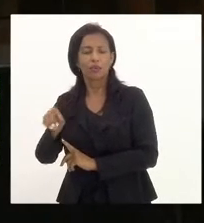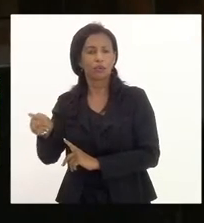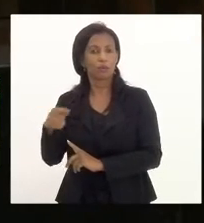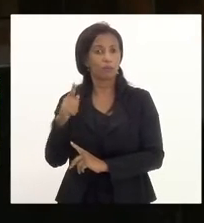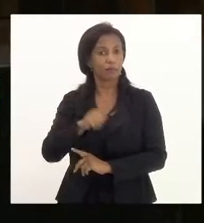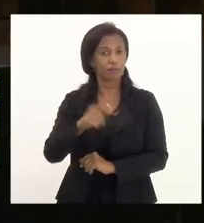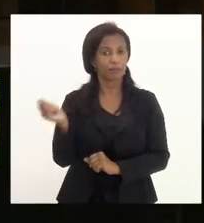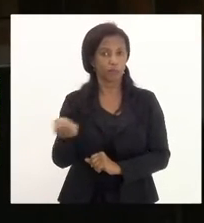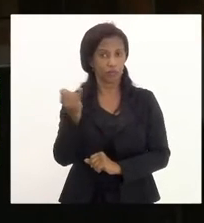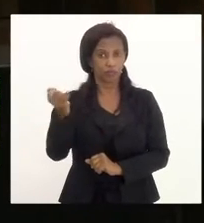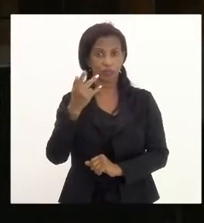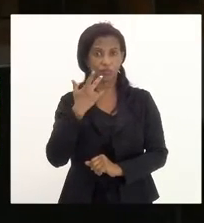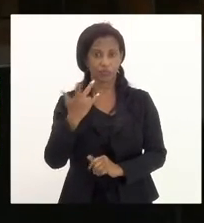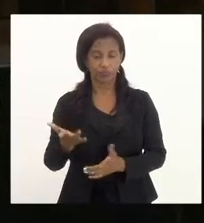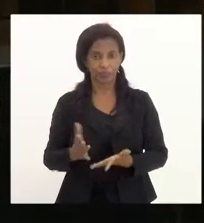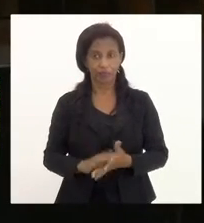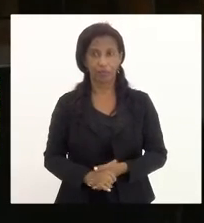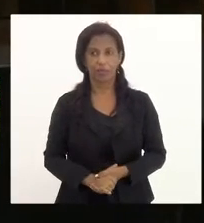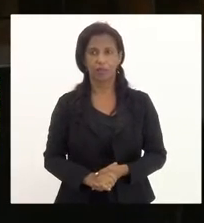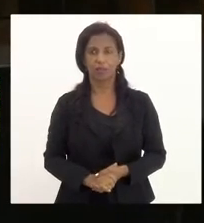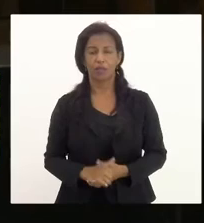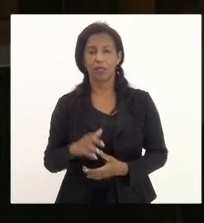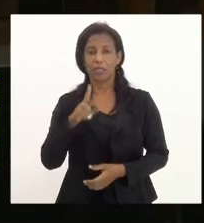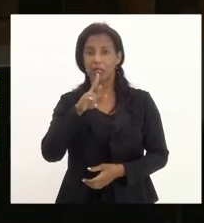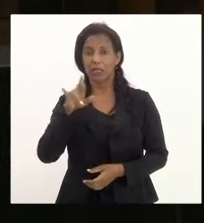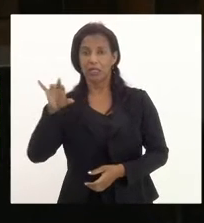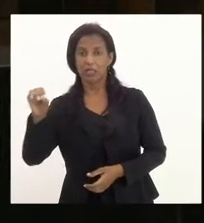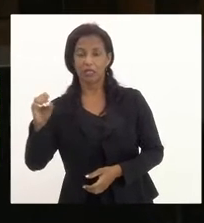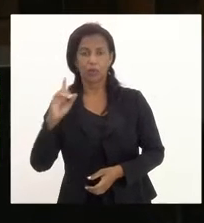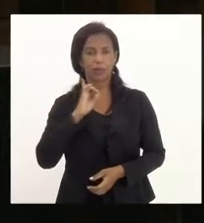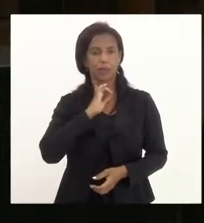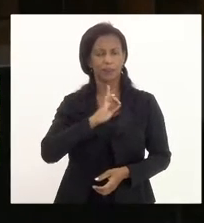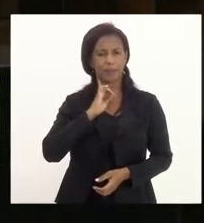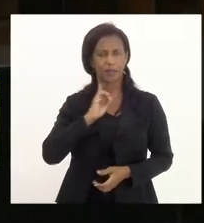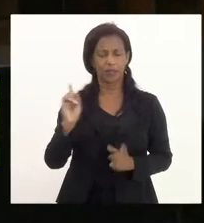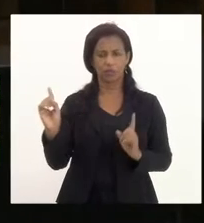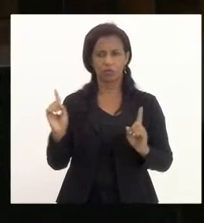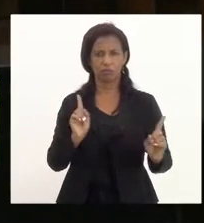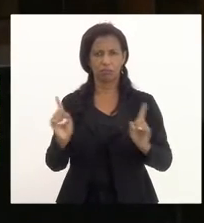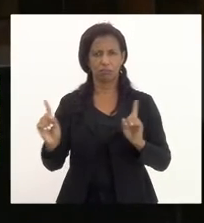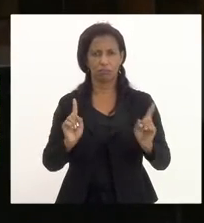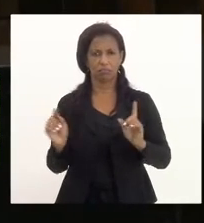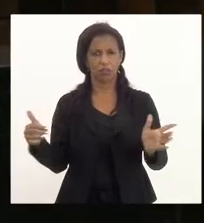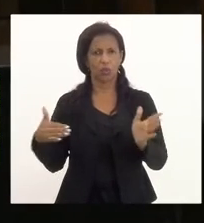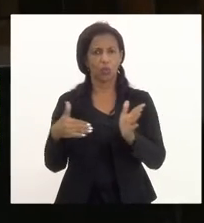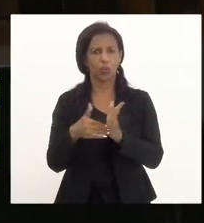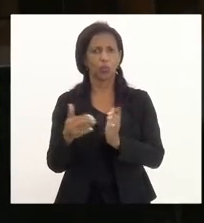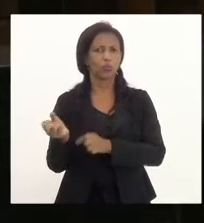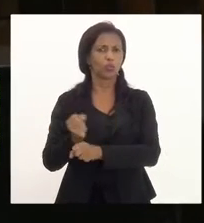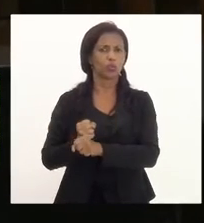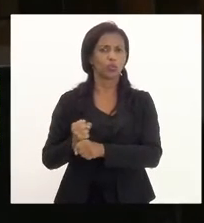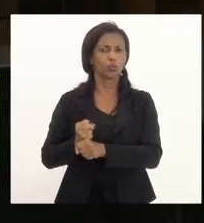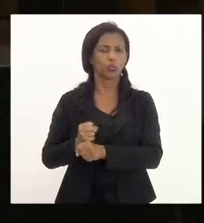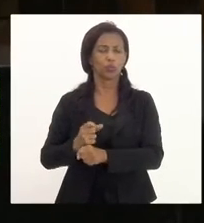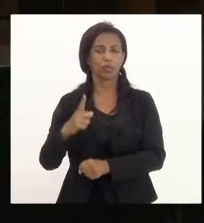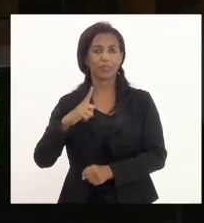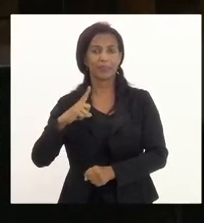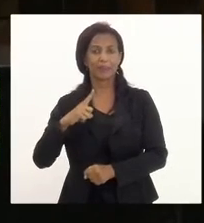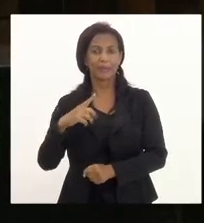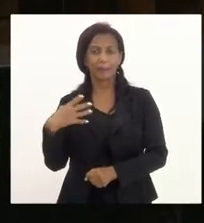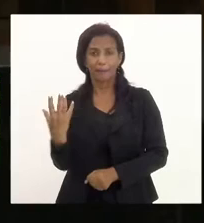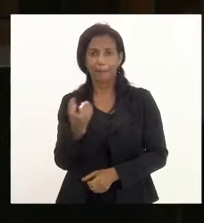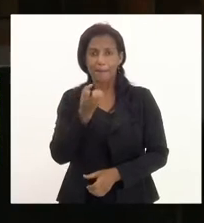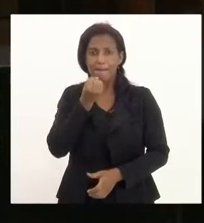importante dizer que rio e Minas É nos últimos anos teve um